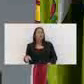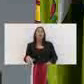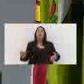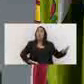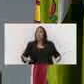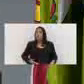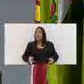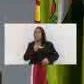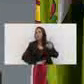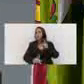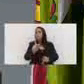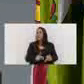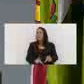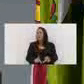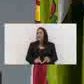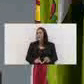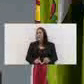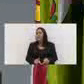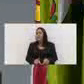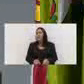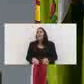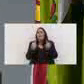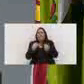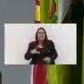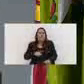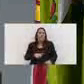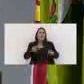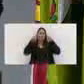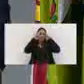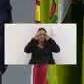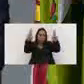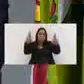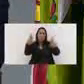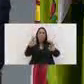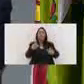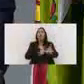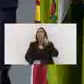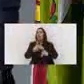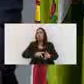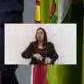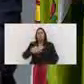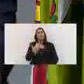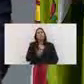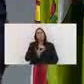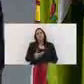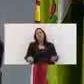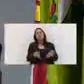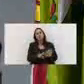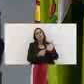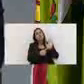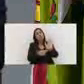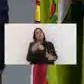são, devem no mínimo respeito com a população e aos demais colegas, sendo que ao expor sua opinião,